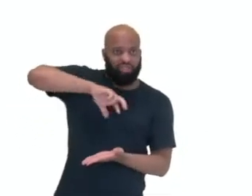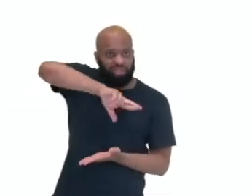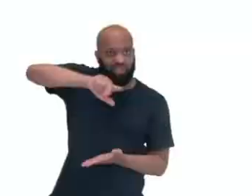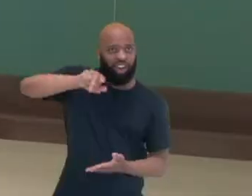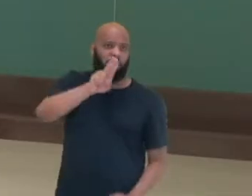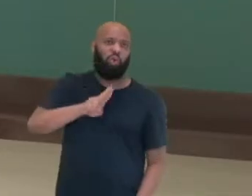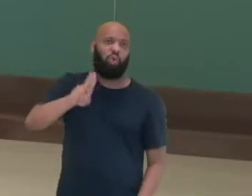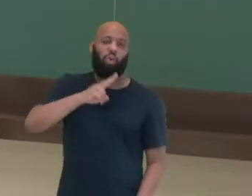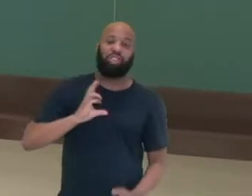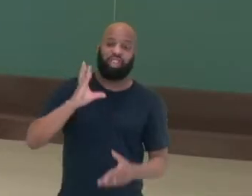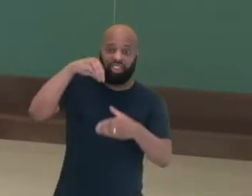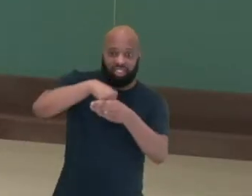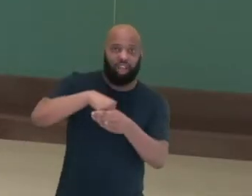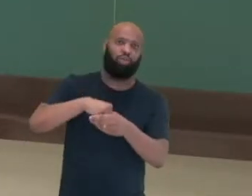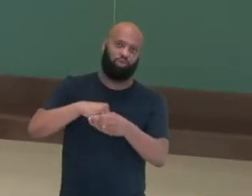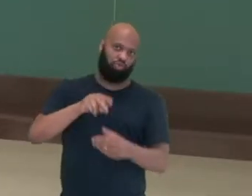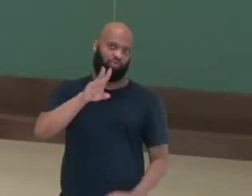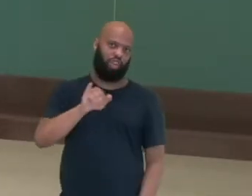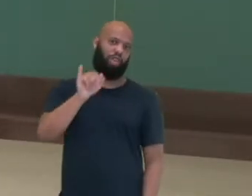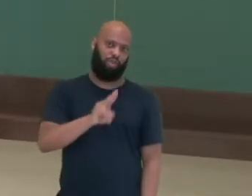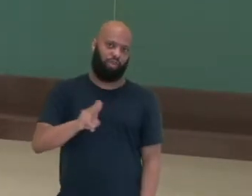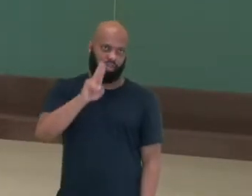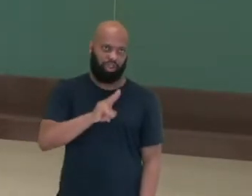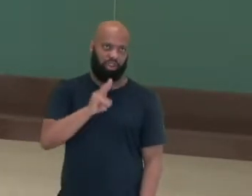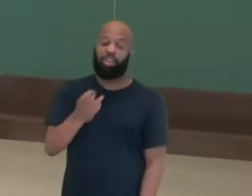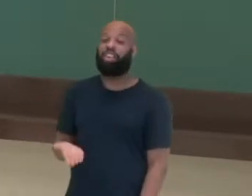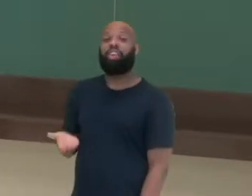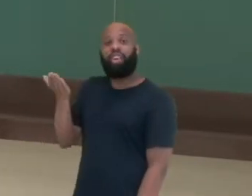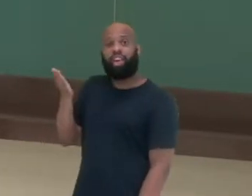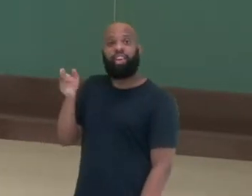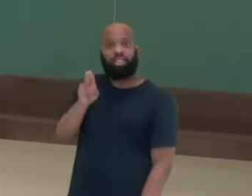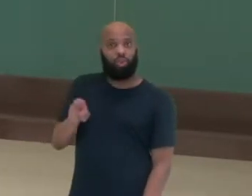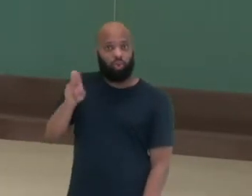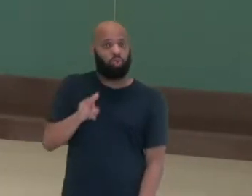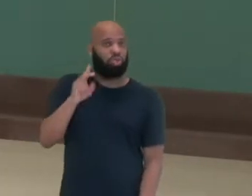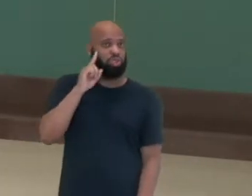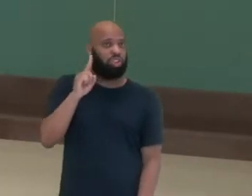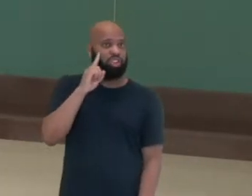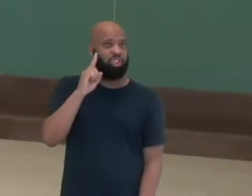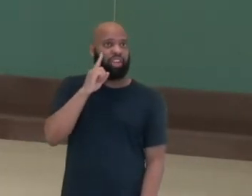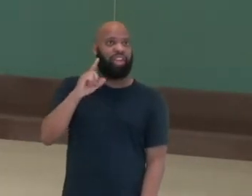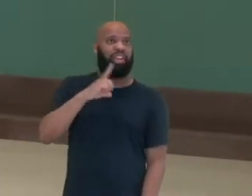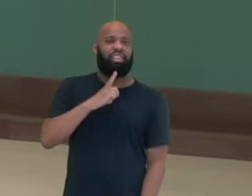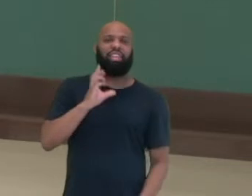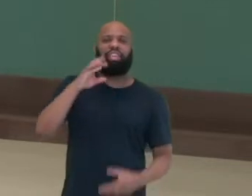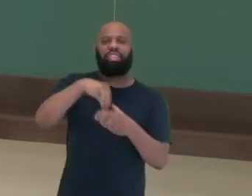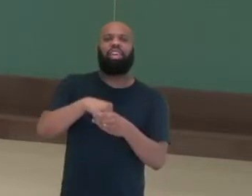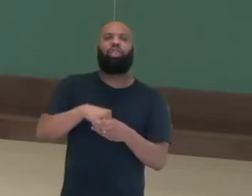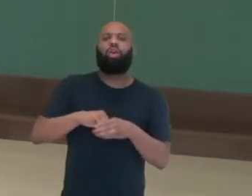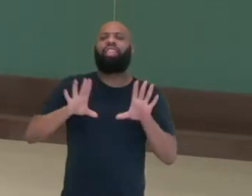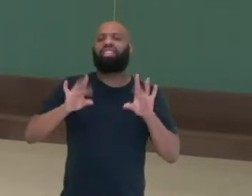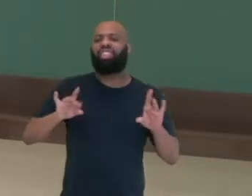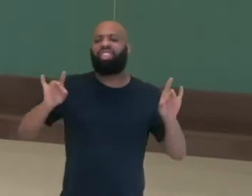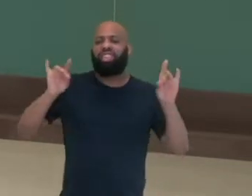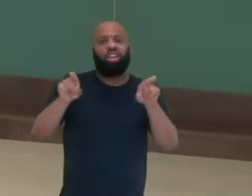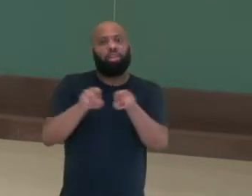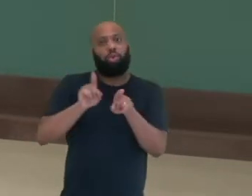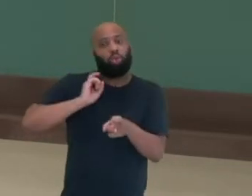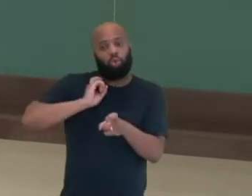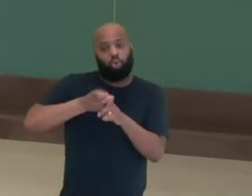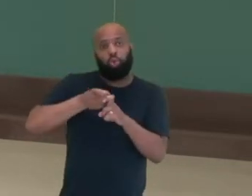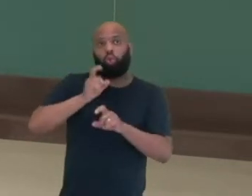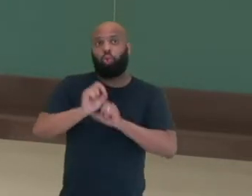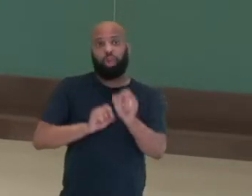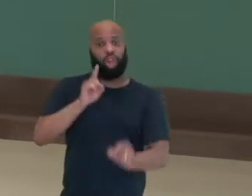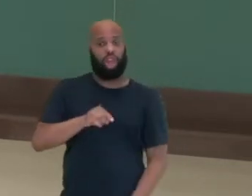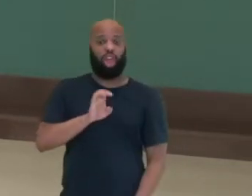para colocar algo dentro, ou seja, né, essas embalagens que nós usamos para colocar líquido, sólido, algo dentro, né, é o quê?